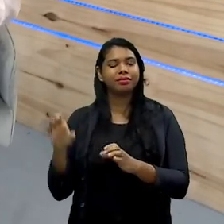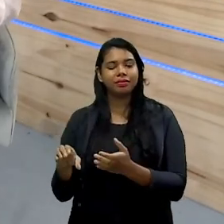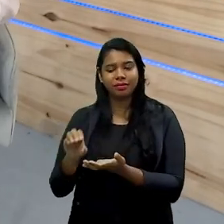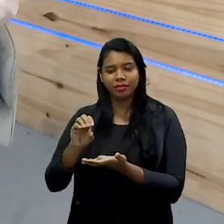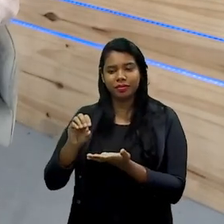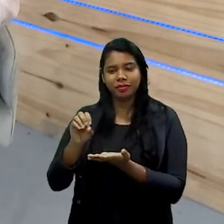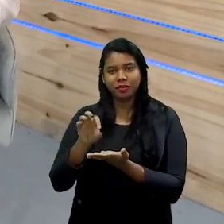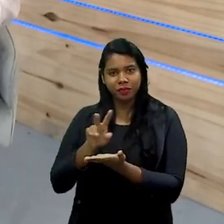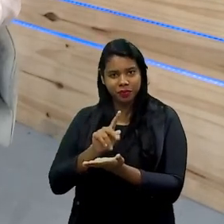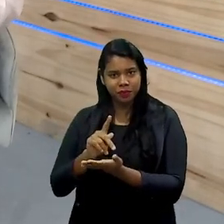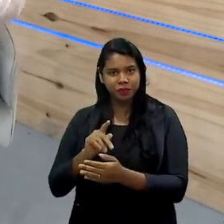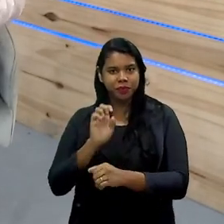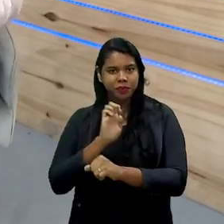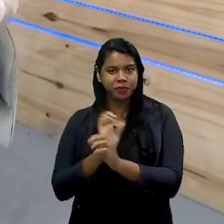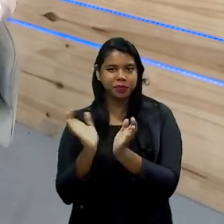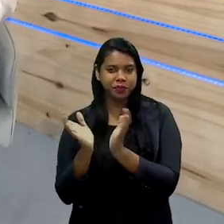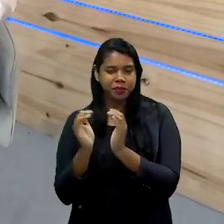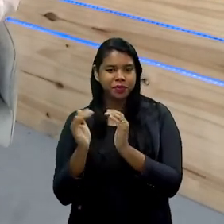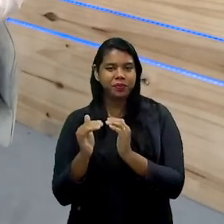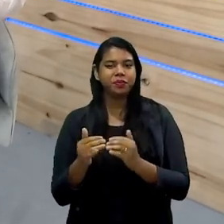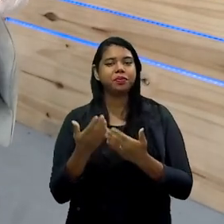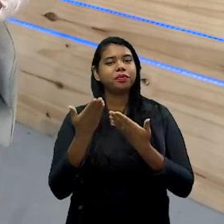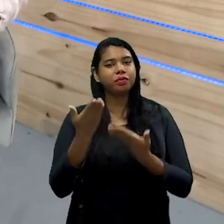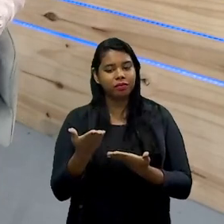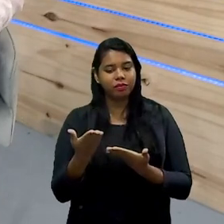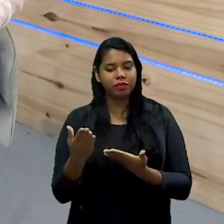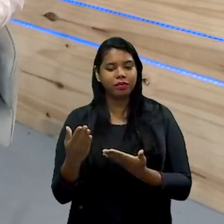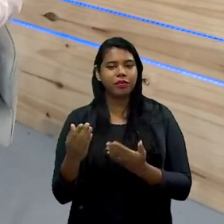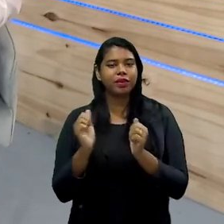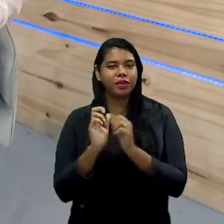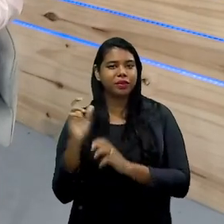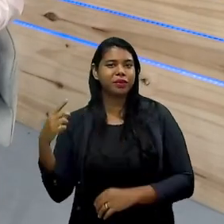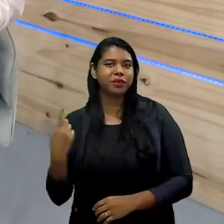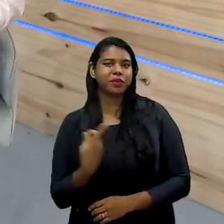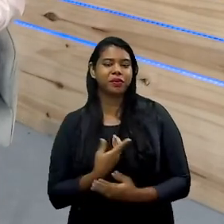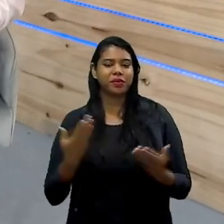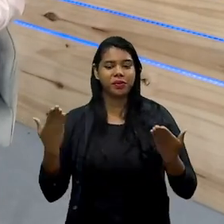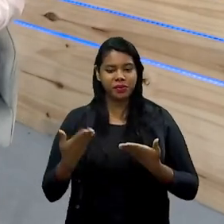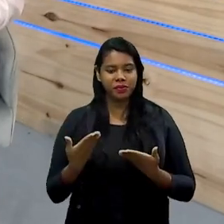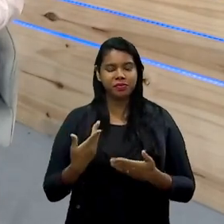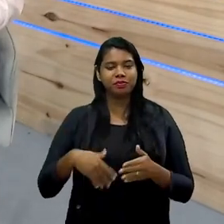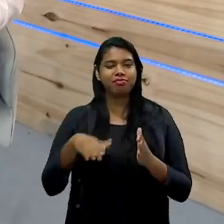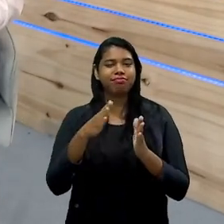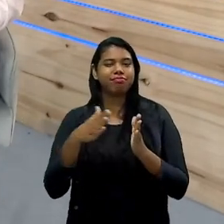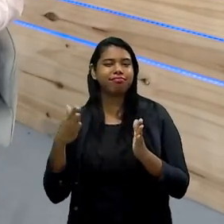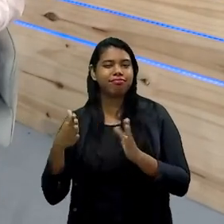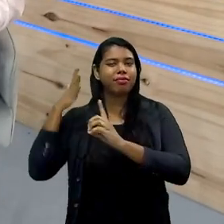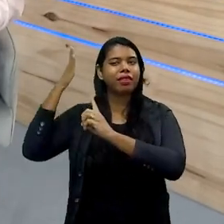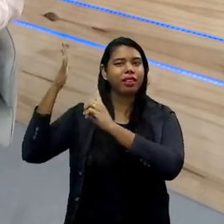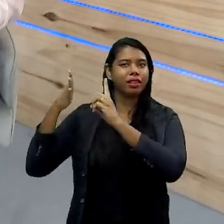rede estadual aí. Fica ligado aí, continua conosco, teremos o nosso segundo momento aí da